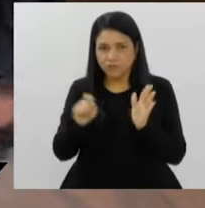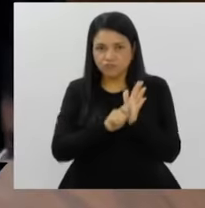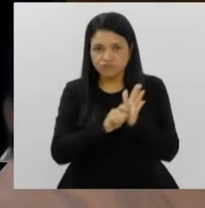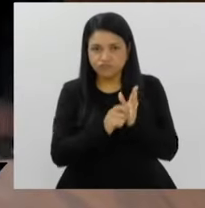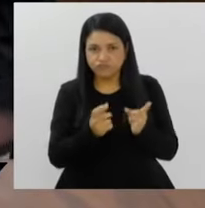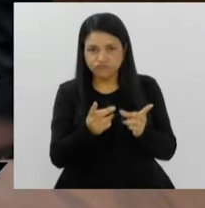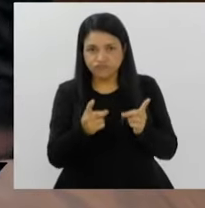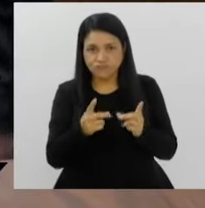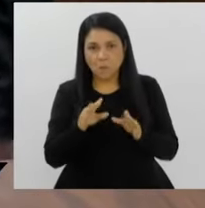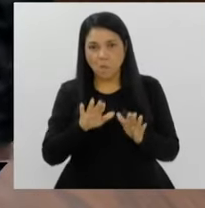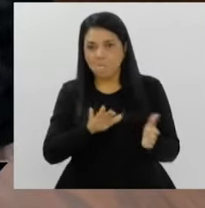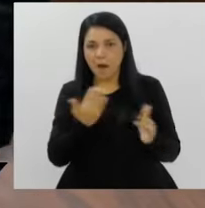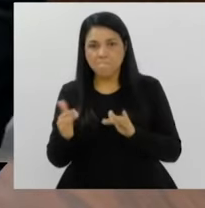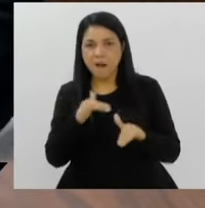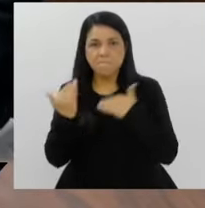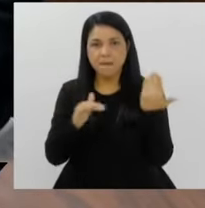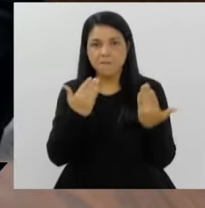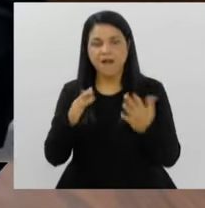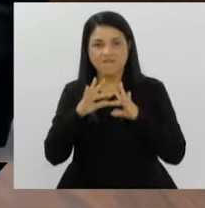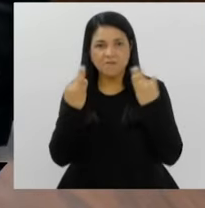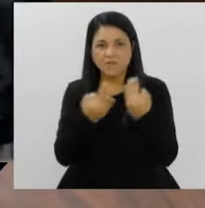a família toda.